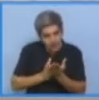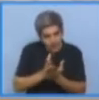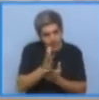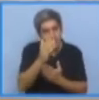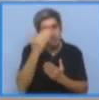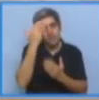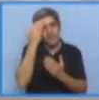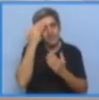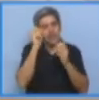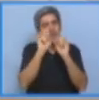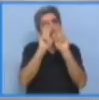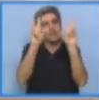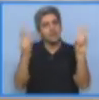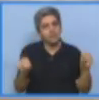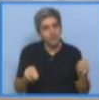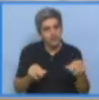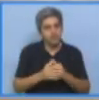mente limpa. Não é?